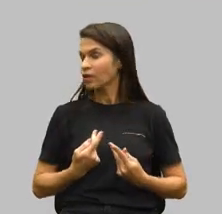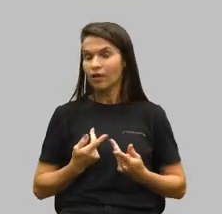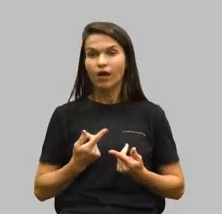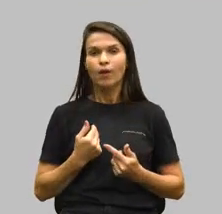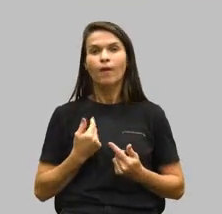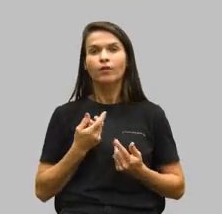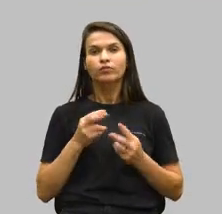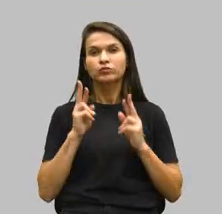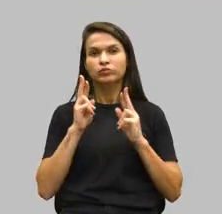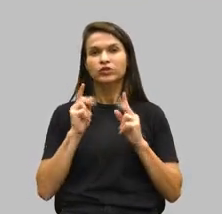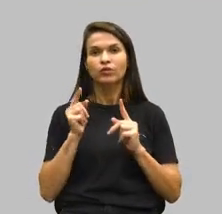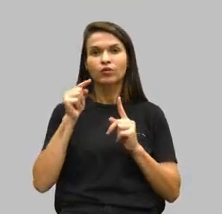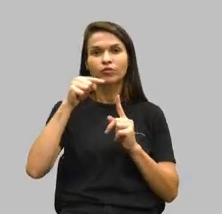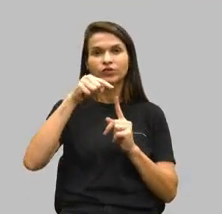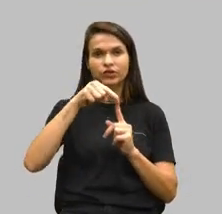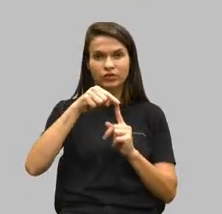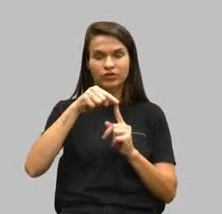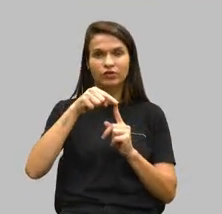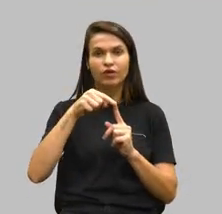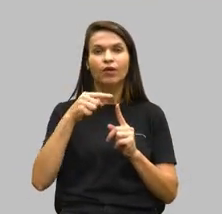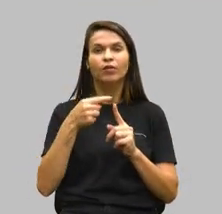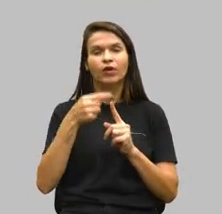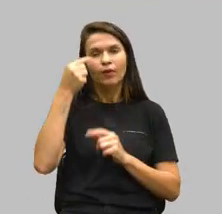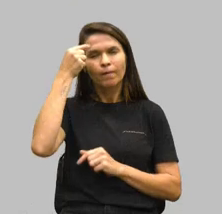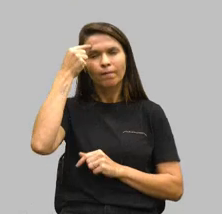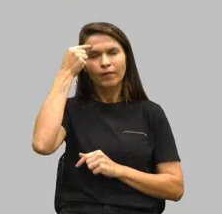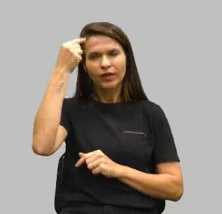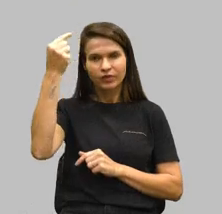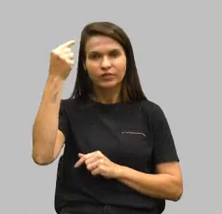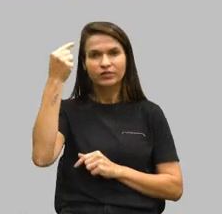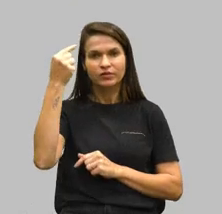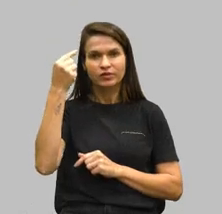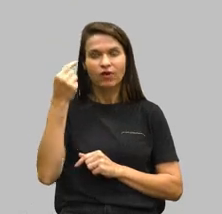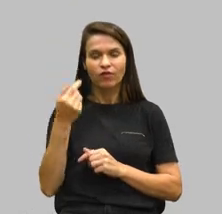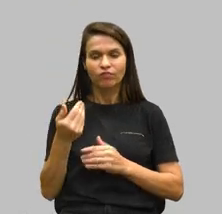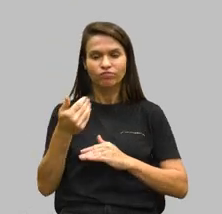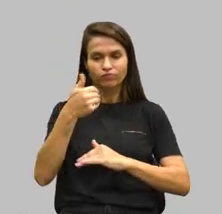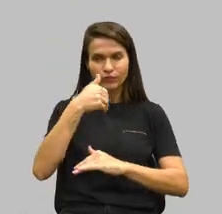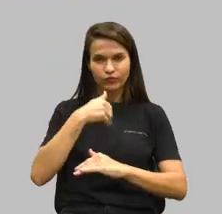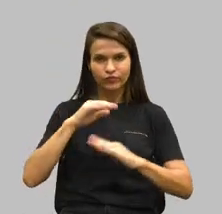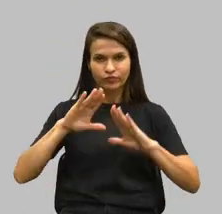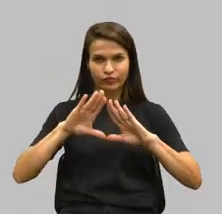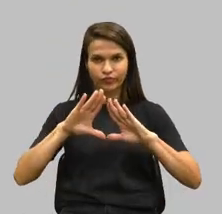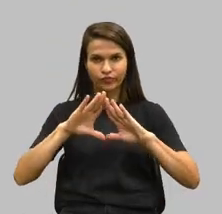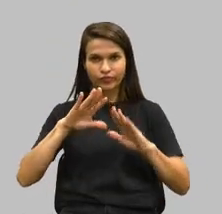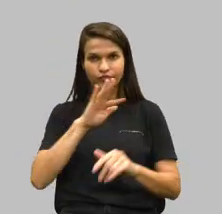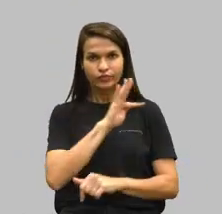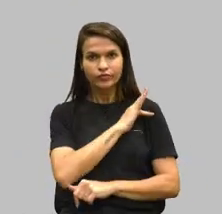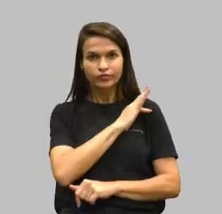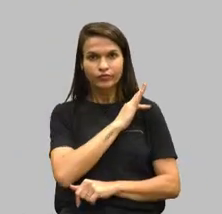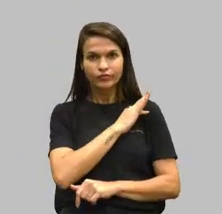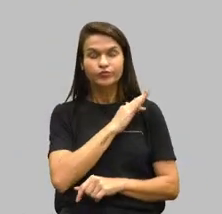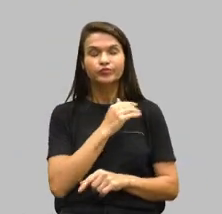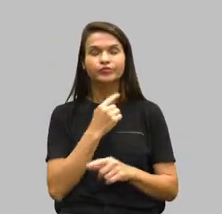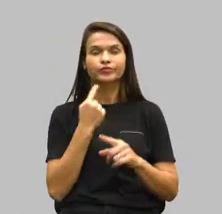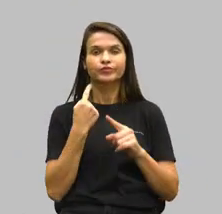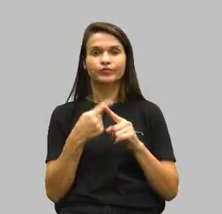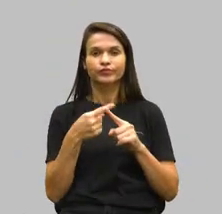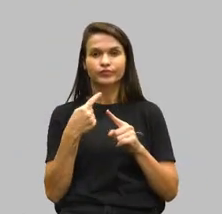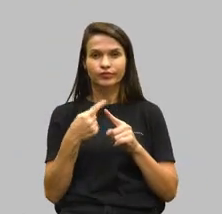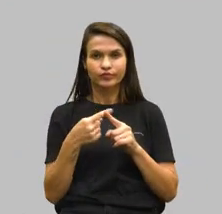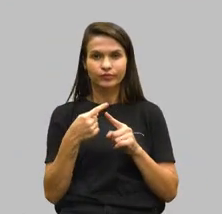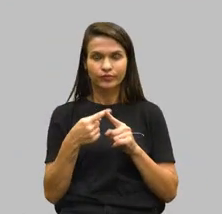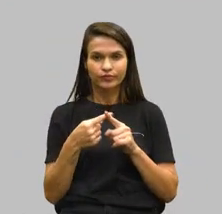muito objetiva Até porque eu pensei muito em vir na Assembleia fiscaliza porque